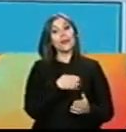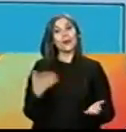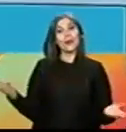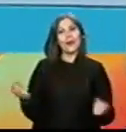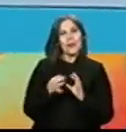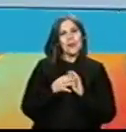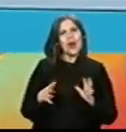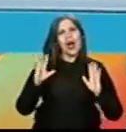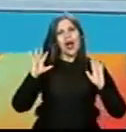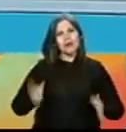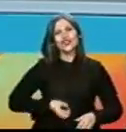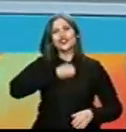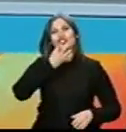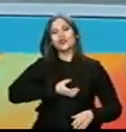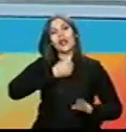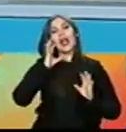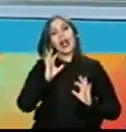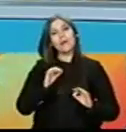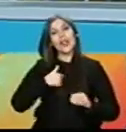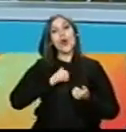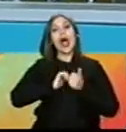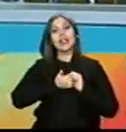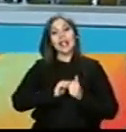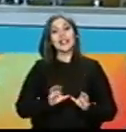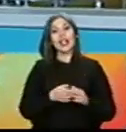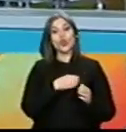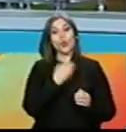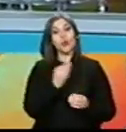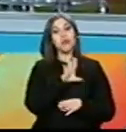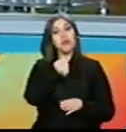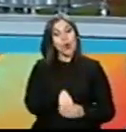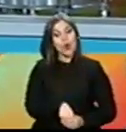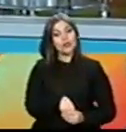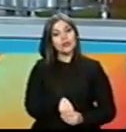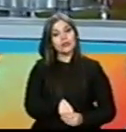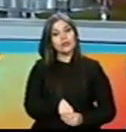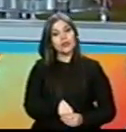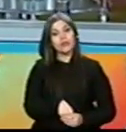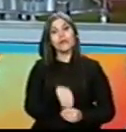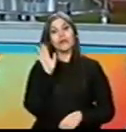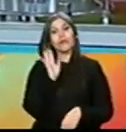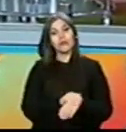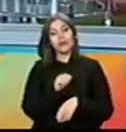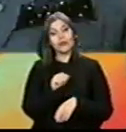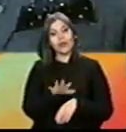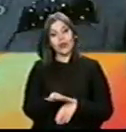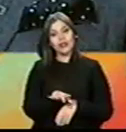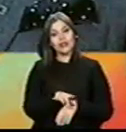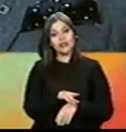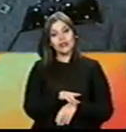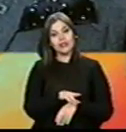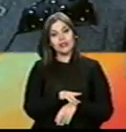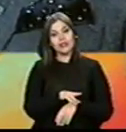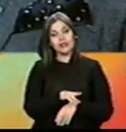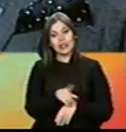Deixa o rapaz explicar. Explica-te. É assim, sou atleta do Porto. Como a pala a eles, sim. A pala